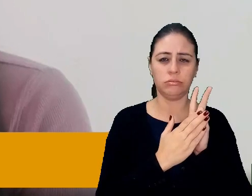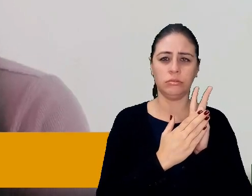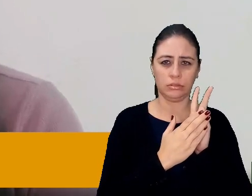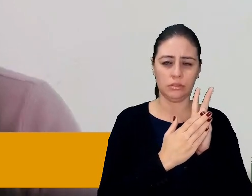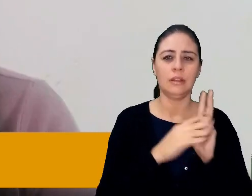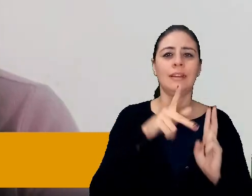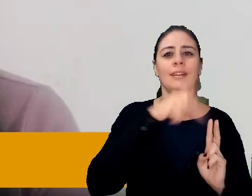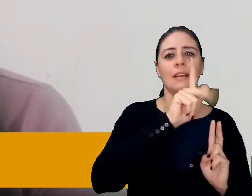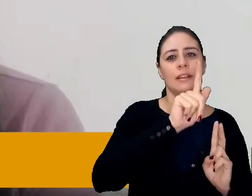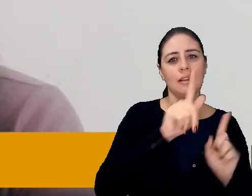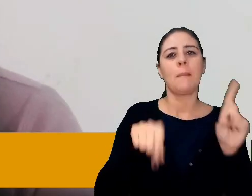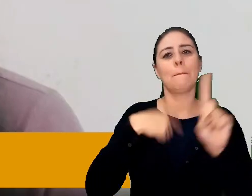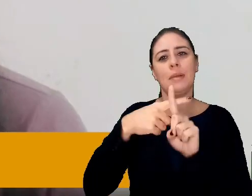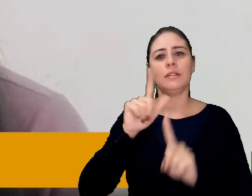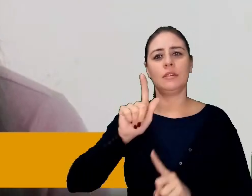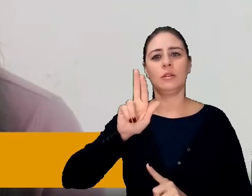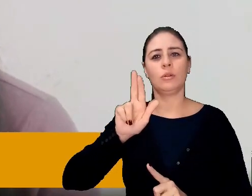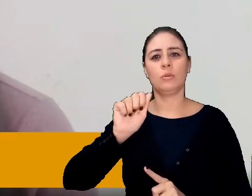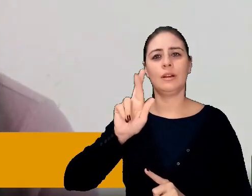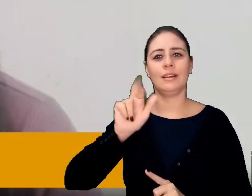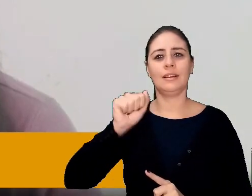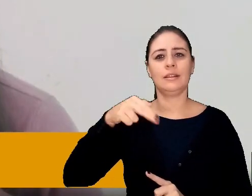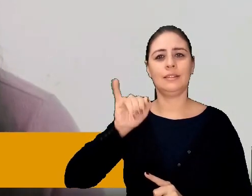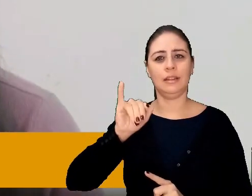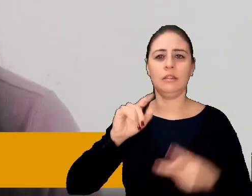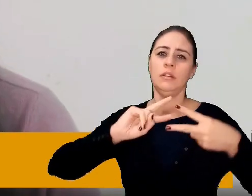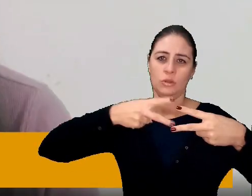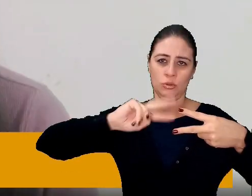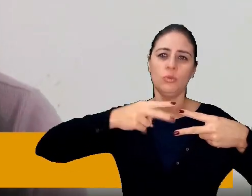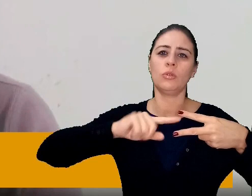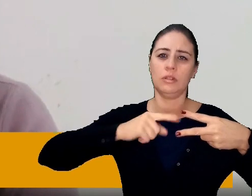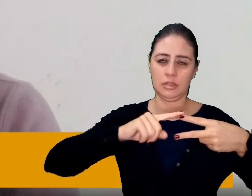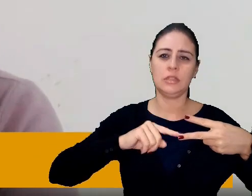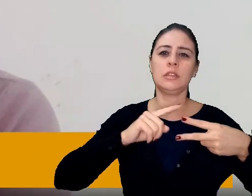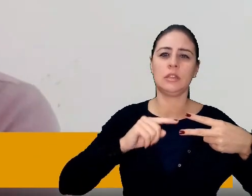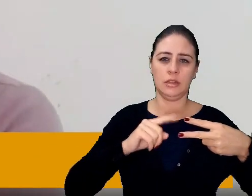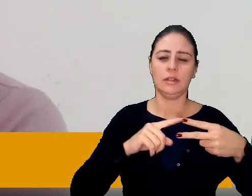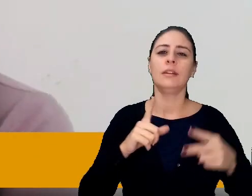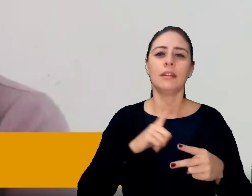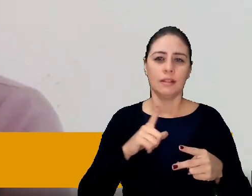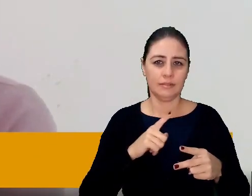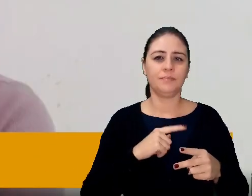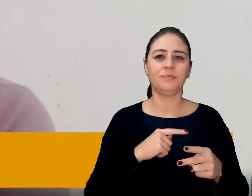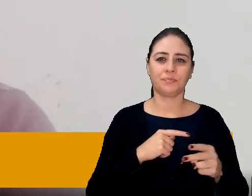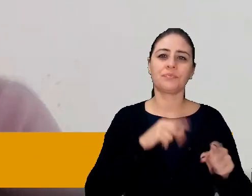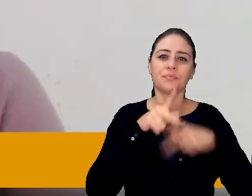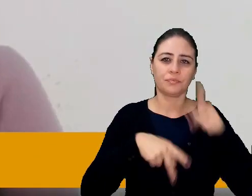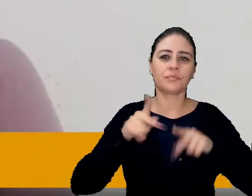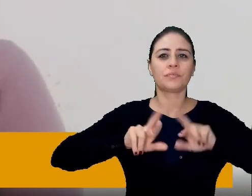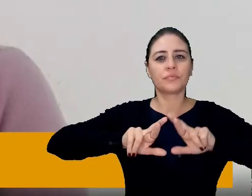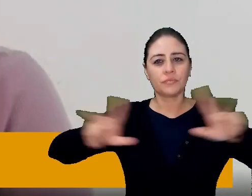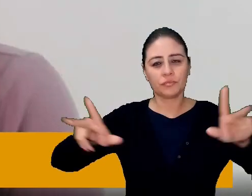aldeias das etnias são diferentes, que nem os guaranis são ali em Palmeirinha, Chupinzinho, antes de chegar em Mangueirinha, daí